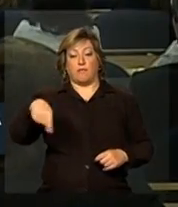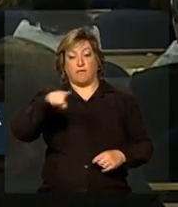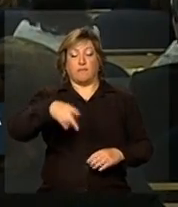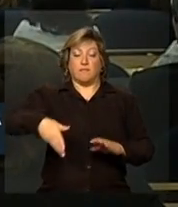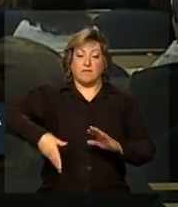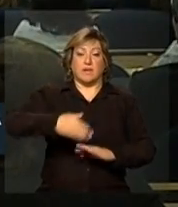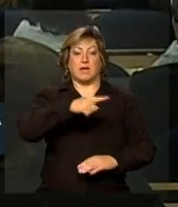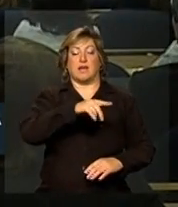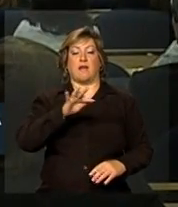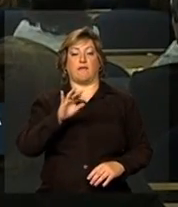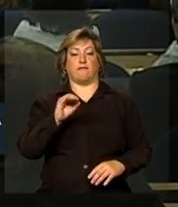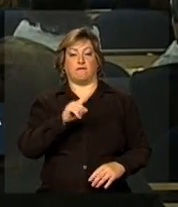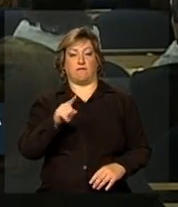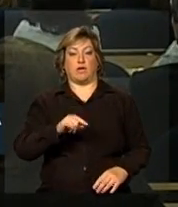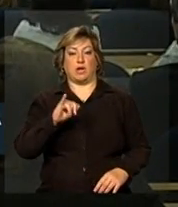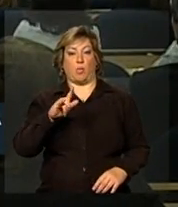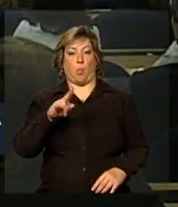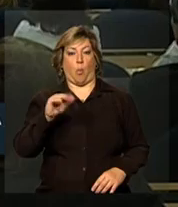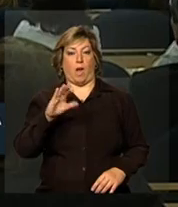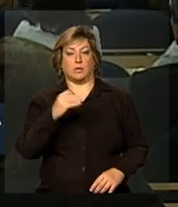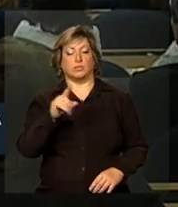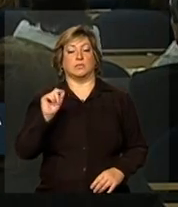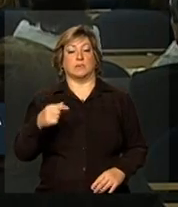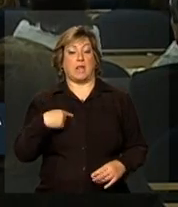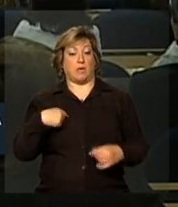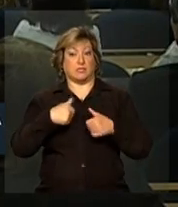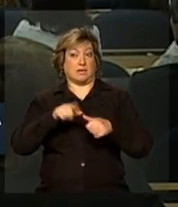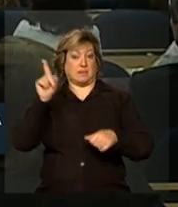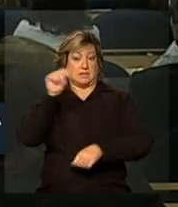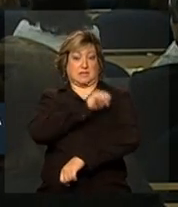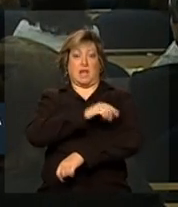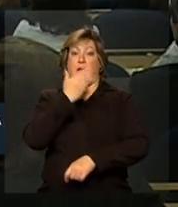Iguaçu. Lá você pega um avião. Enquanto isso, eu estou sem comer no Rio, né?